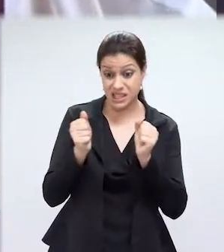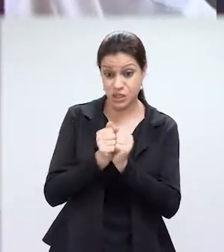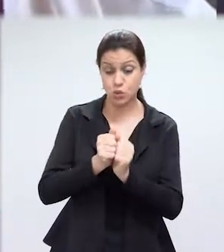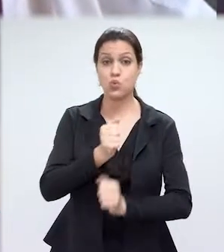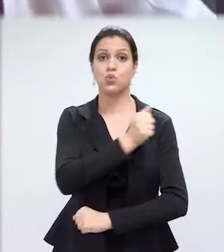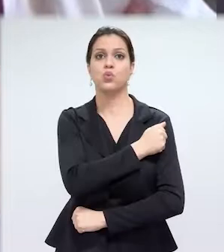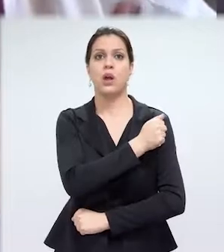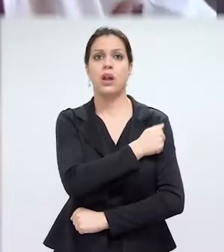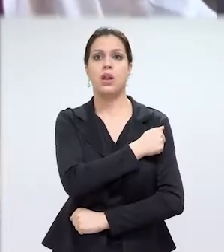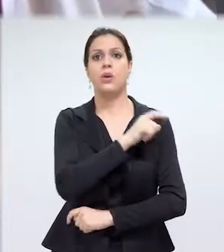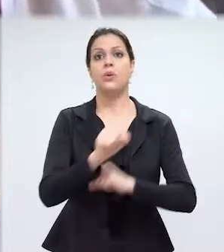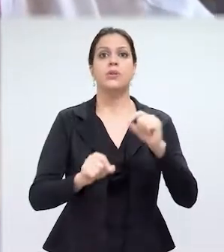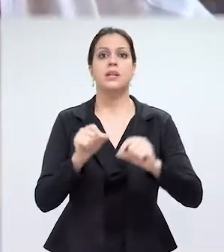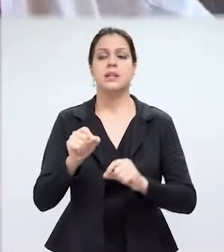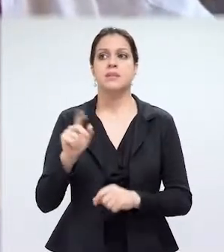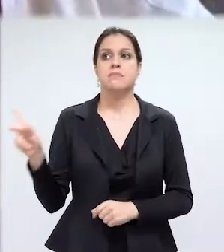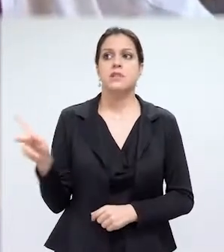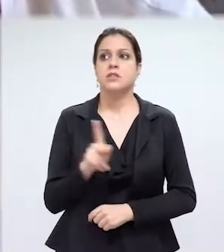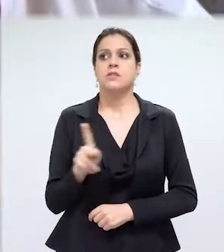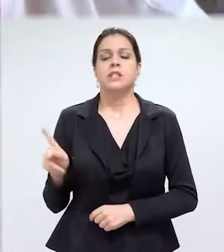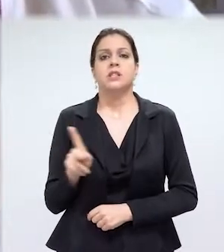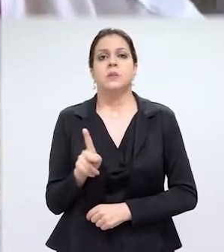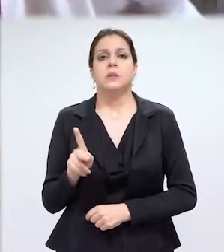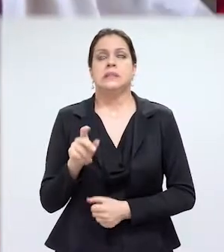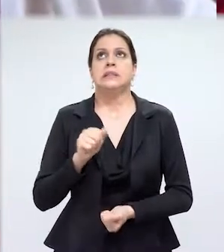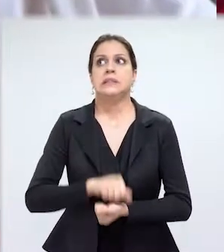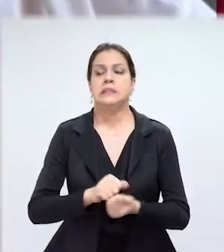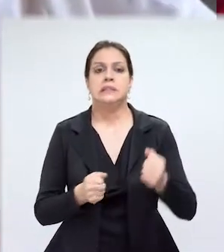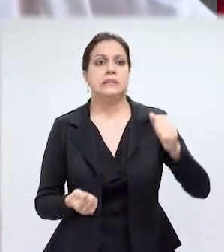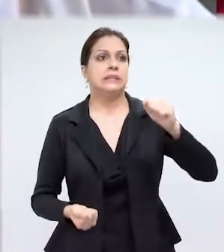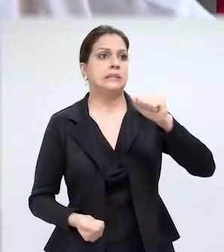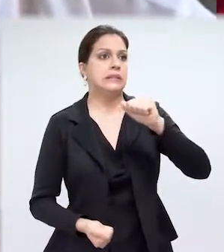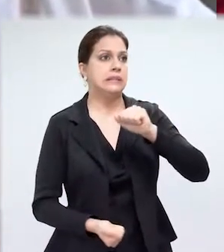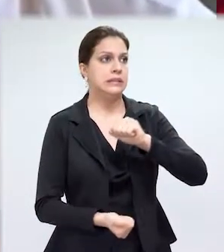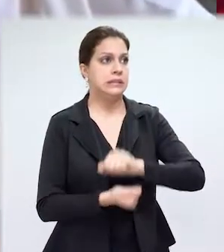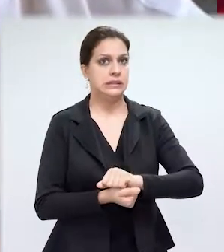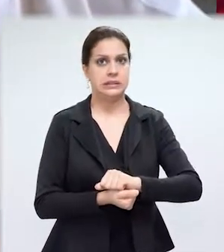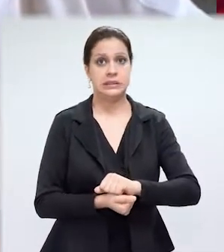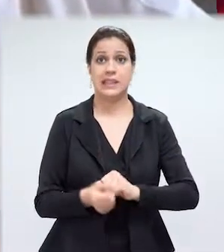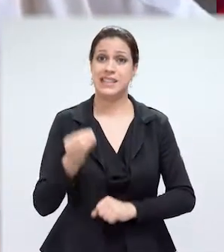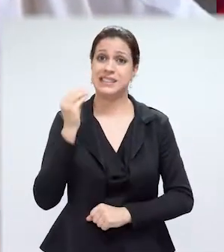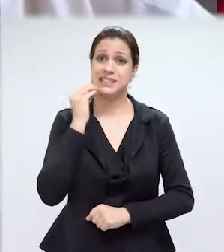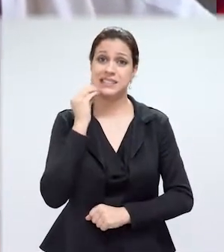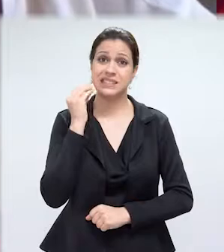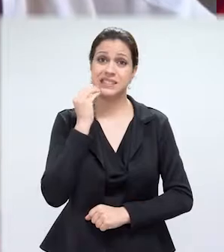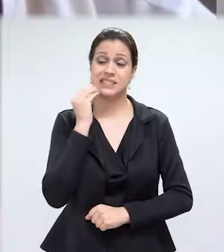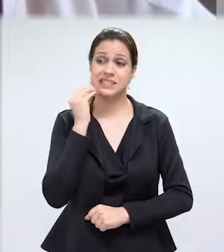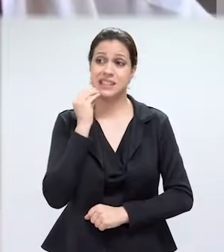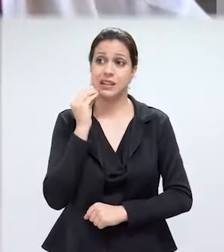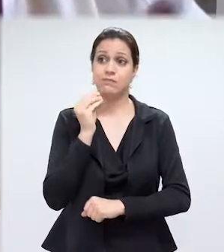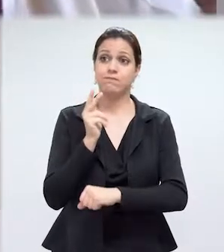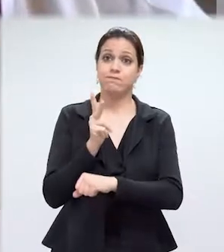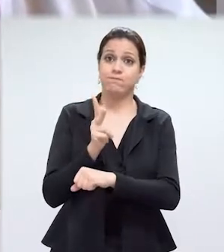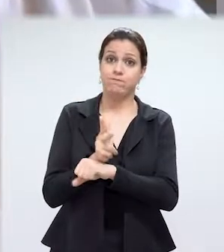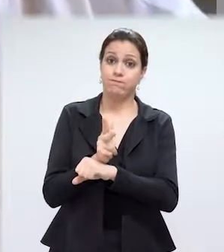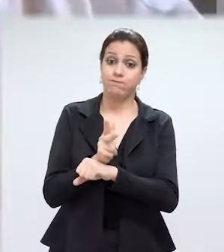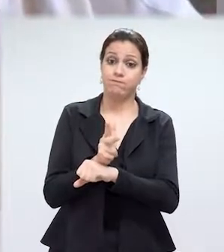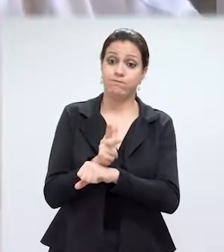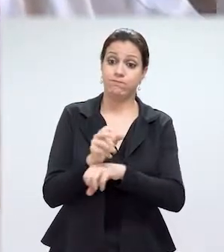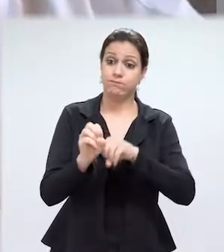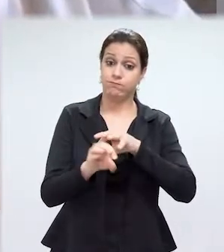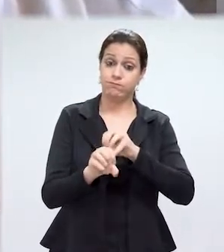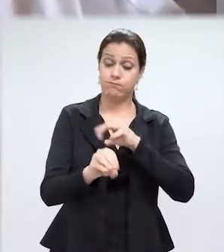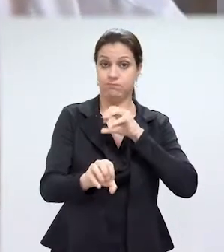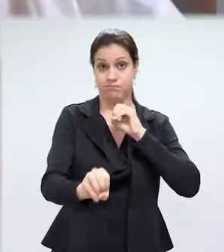vínculo presencial com seus alunos, eles se agigantaram para eles iniciarem